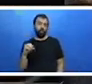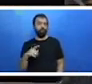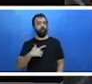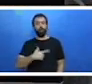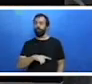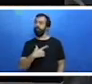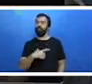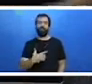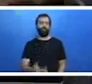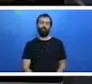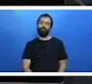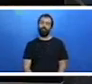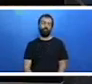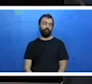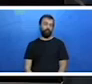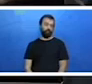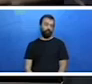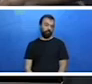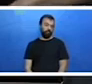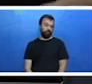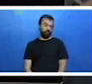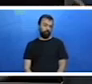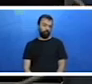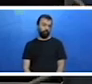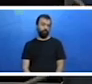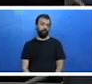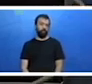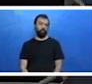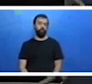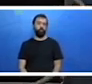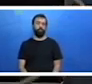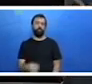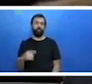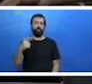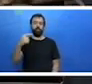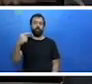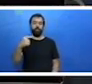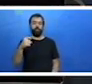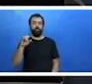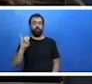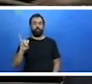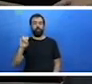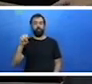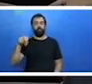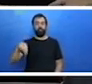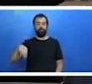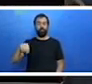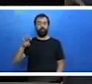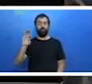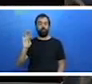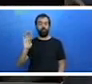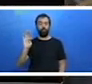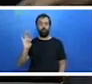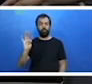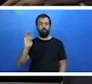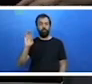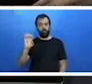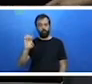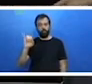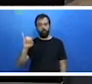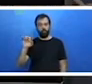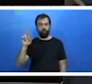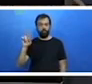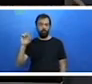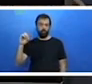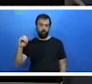nosso inteiro. Olha a parte do nosso inteiro. 1/10 nesse caso. Uma